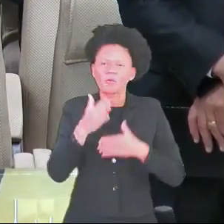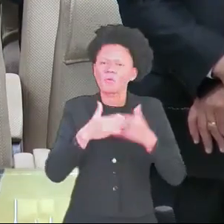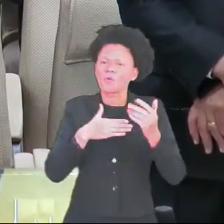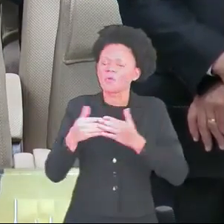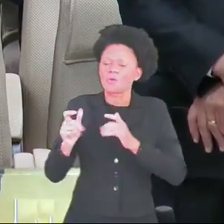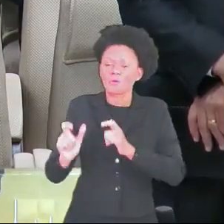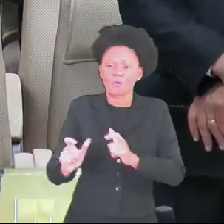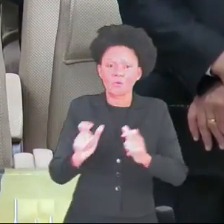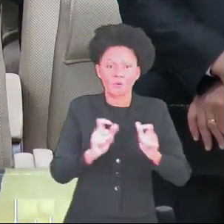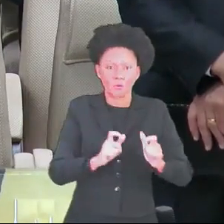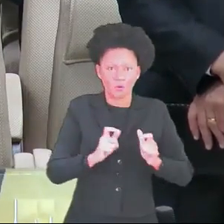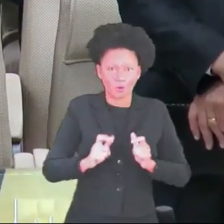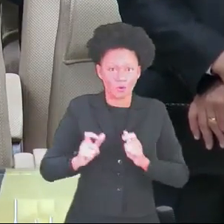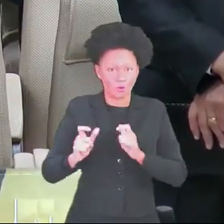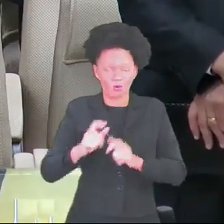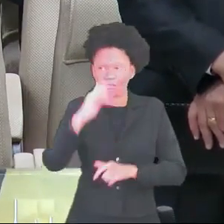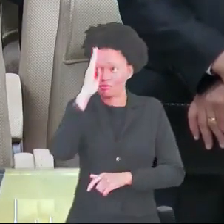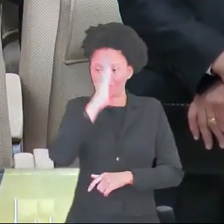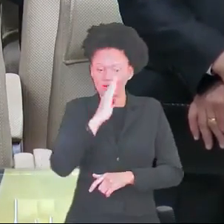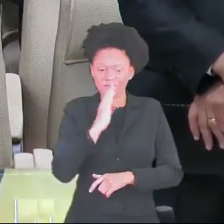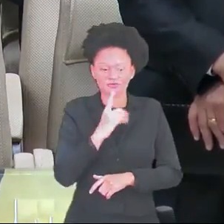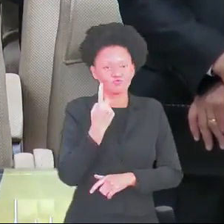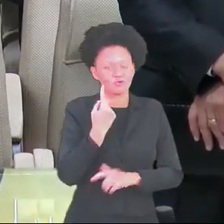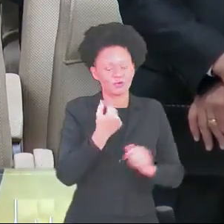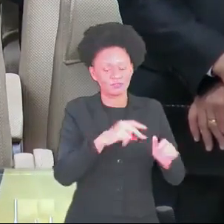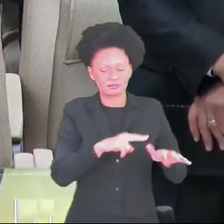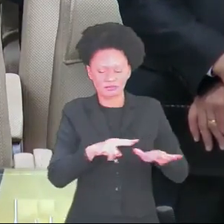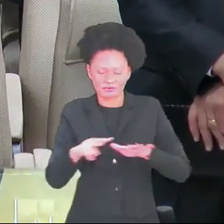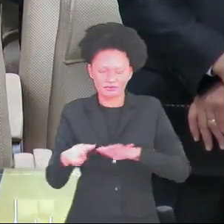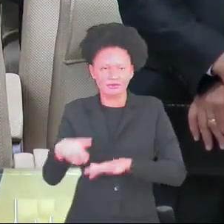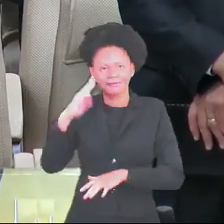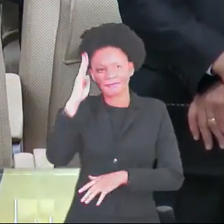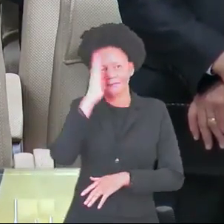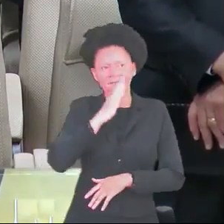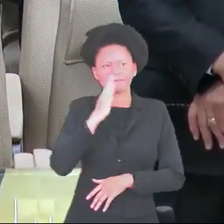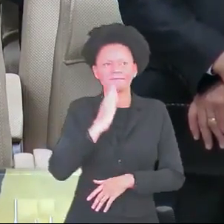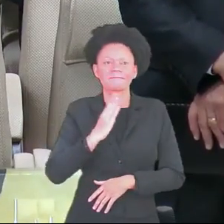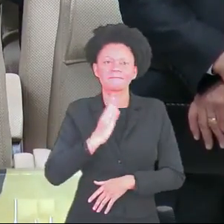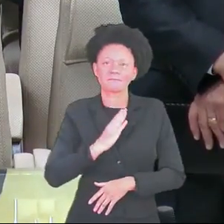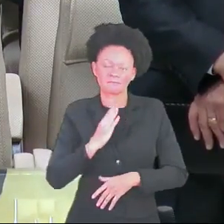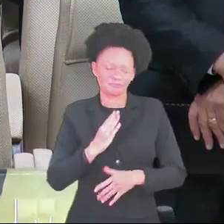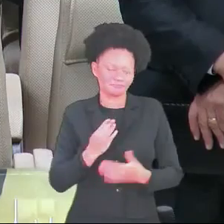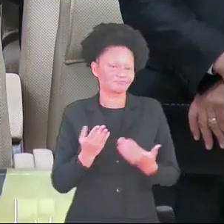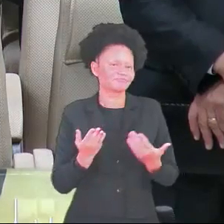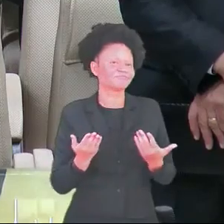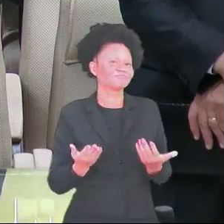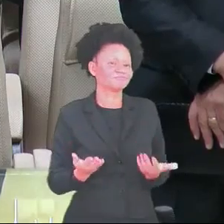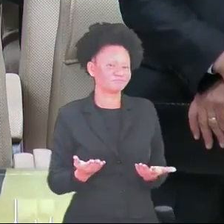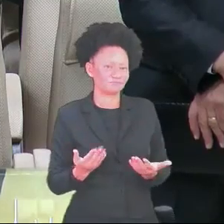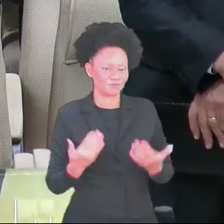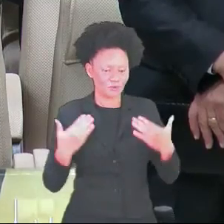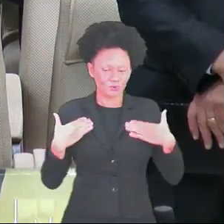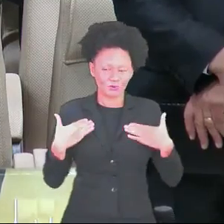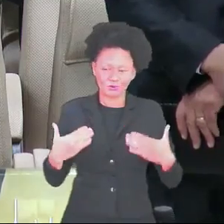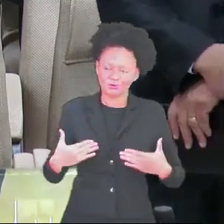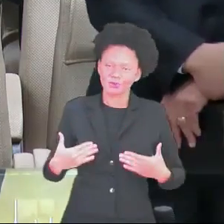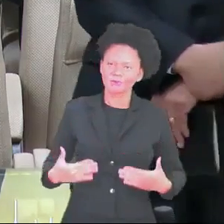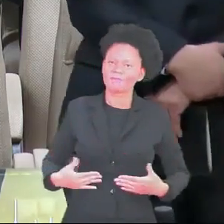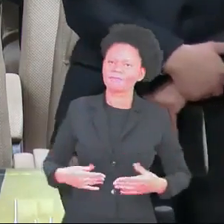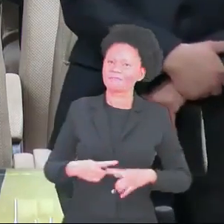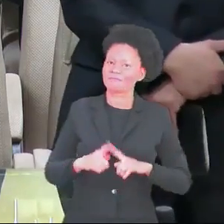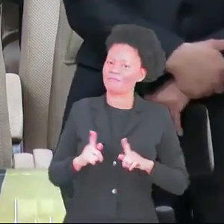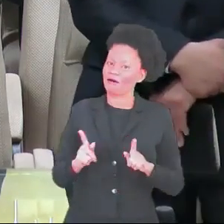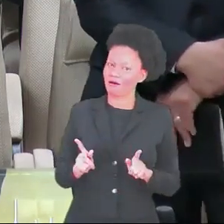Brasil em que tiro uma semana de descanso, na verdade eu tiro uma semana de descanso para o corpo, mas o